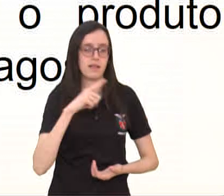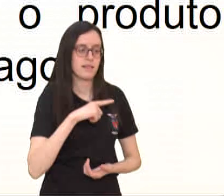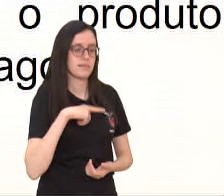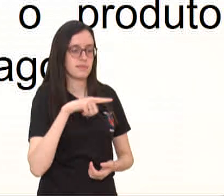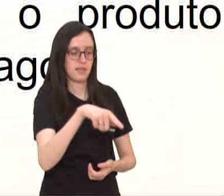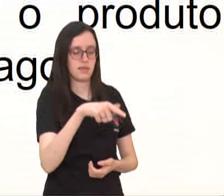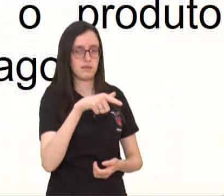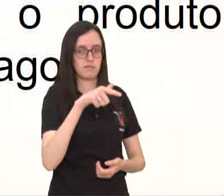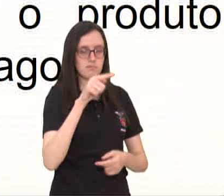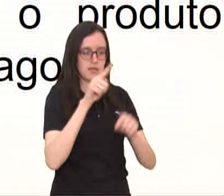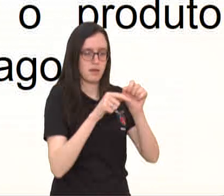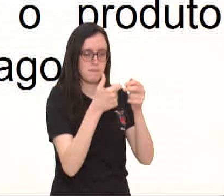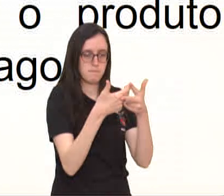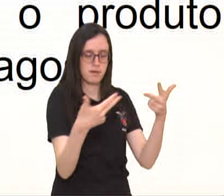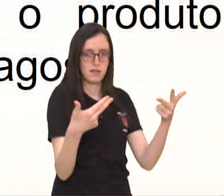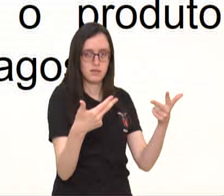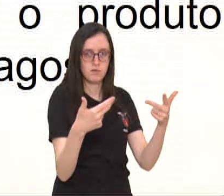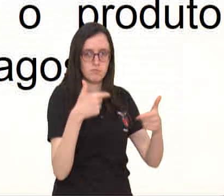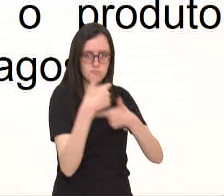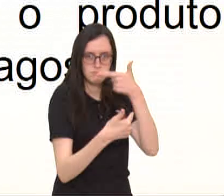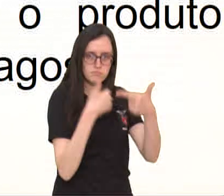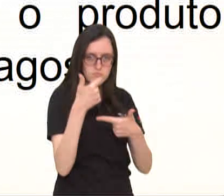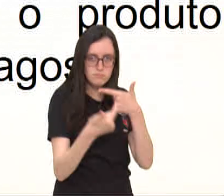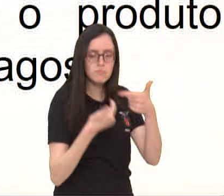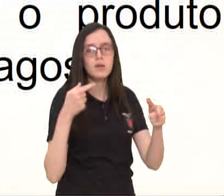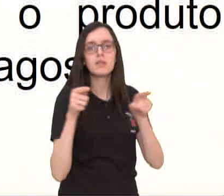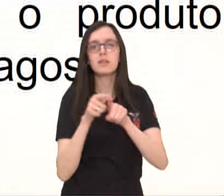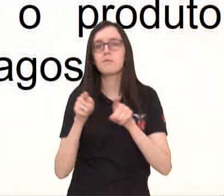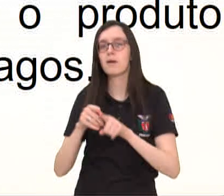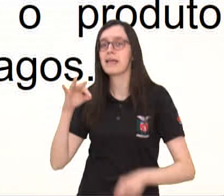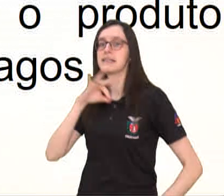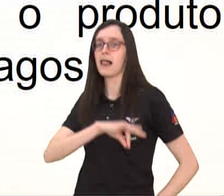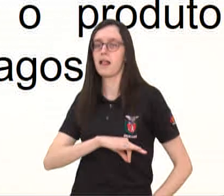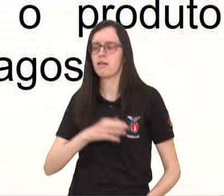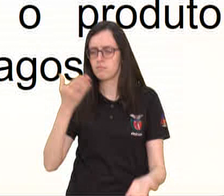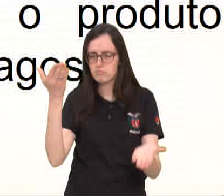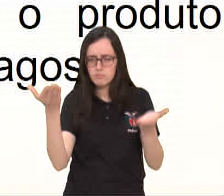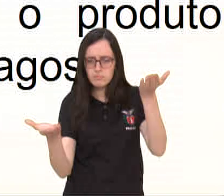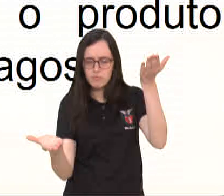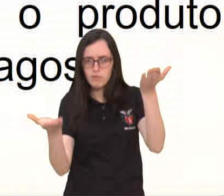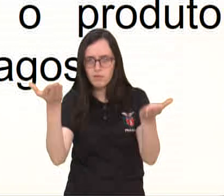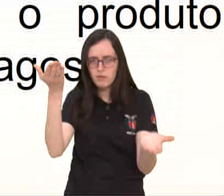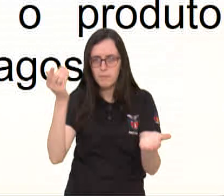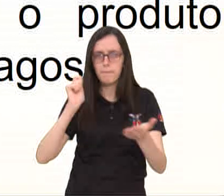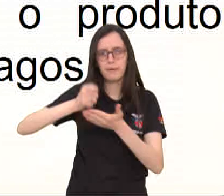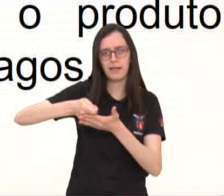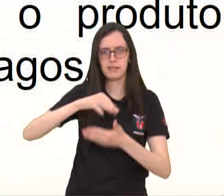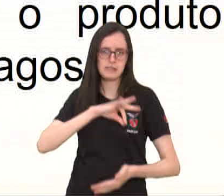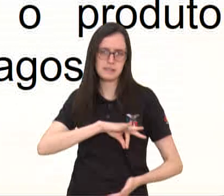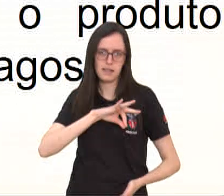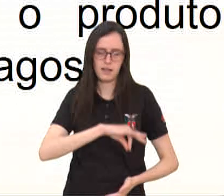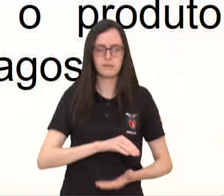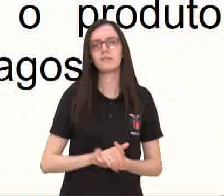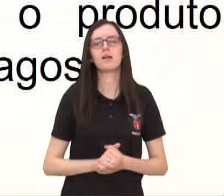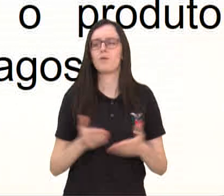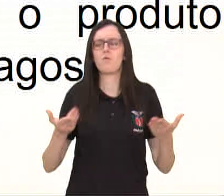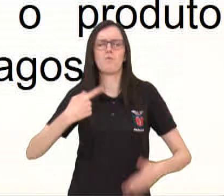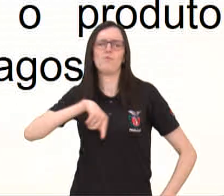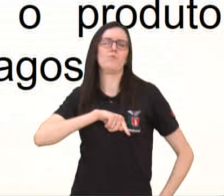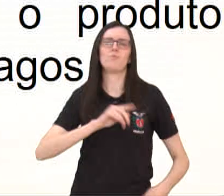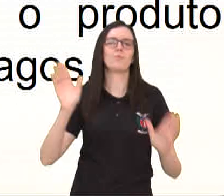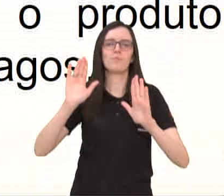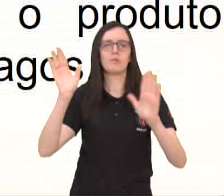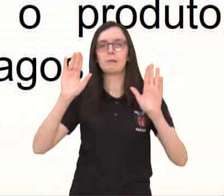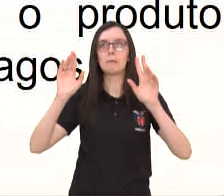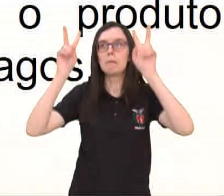trabalhador, né, pelo trabalho em si, e os salários pagos. Né? Nós não vamos